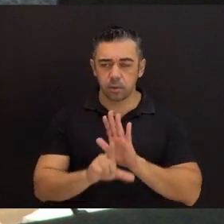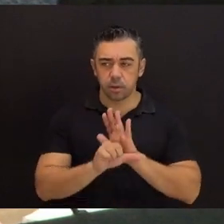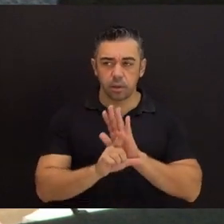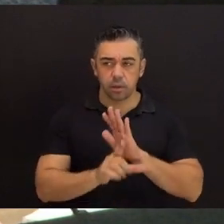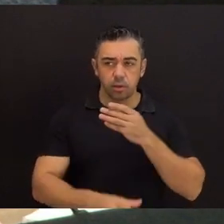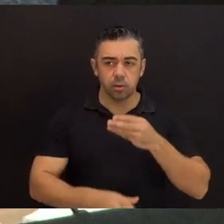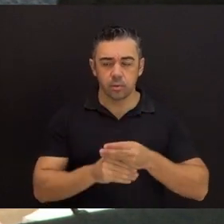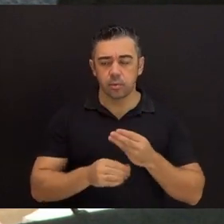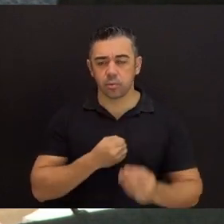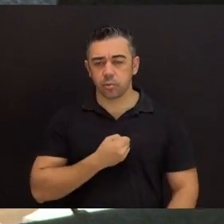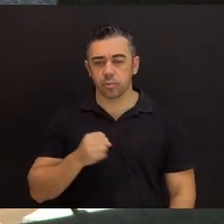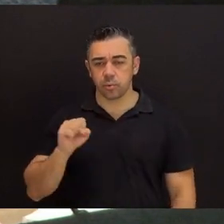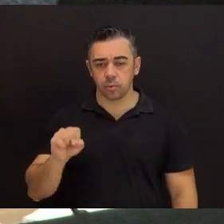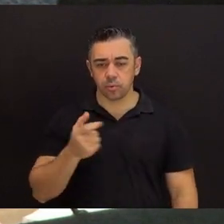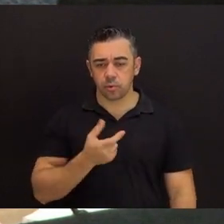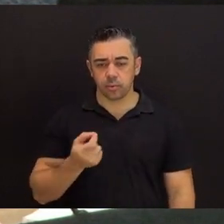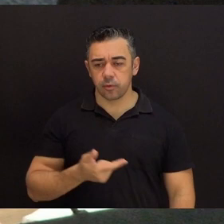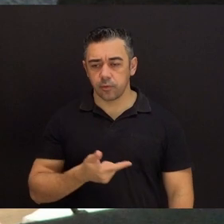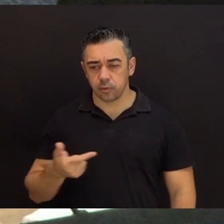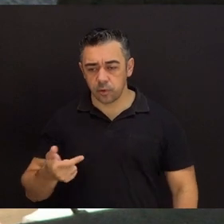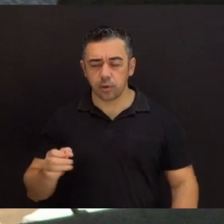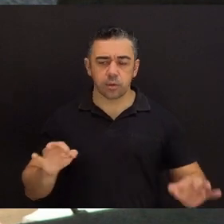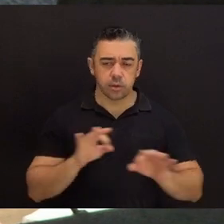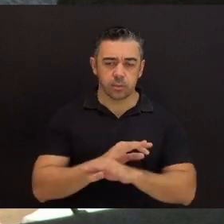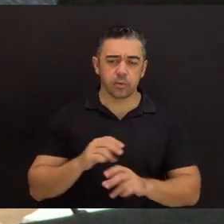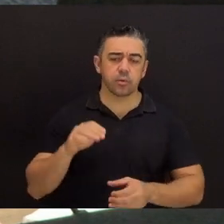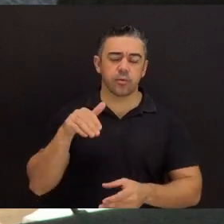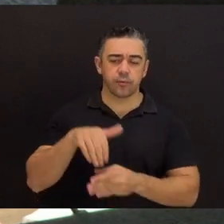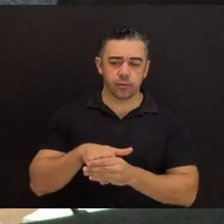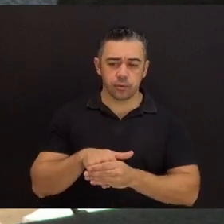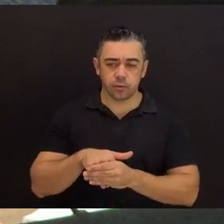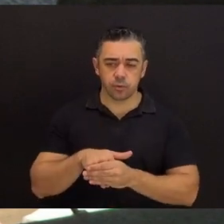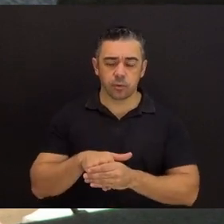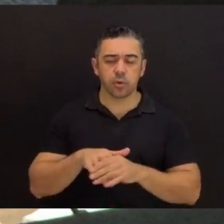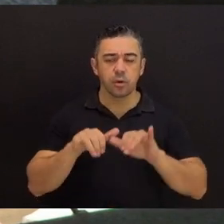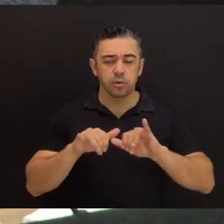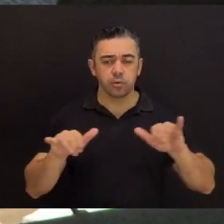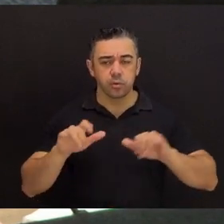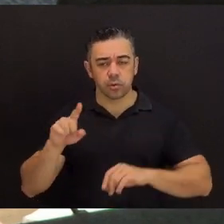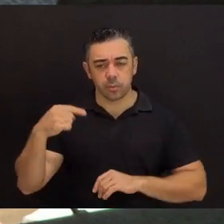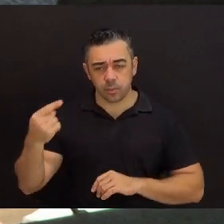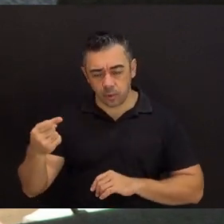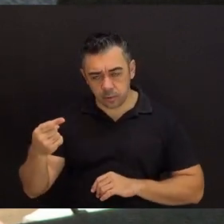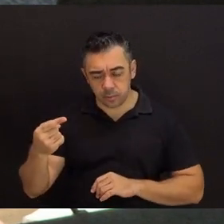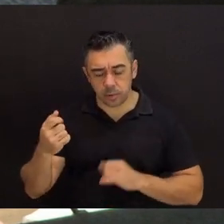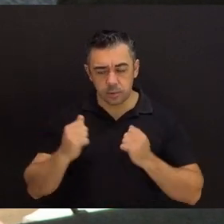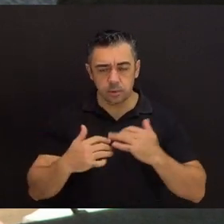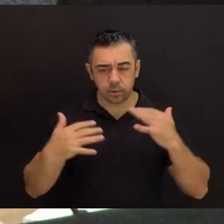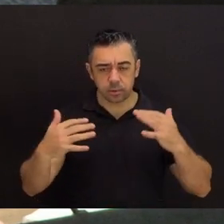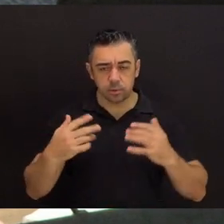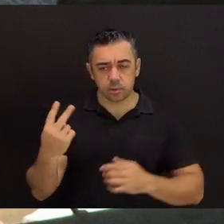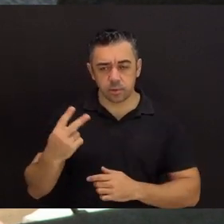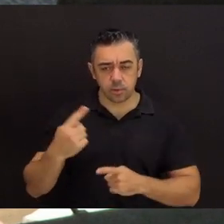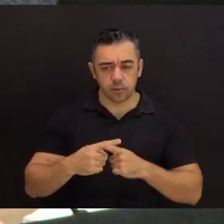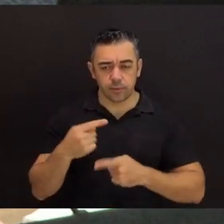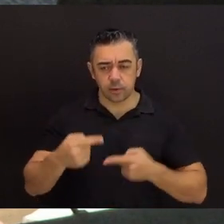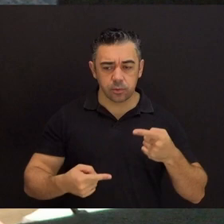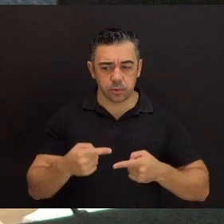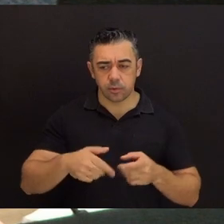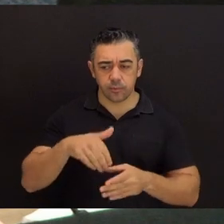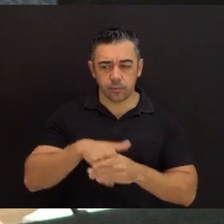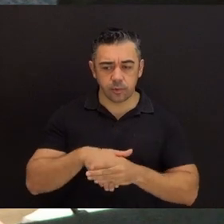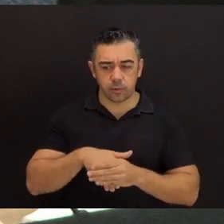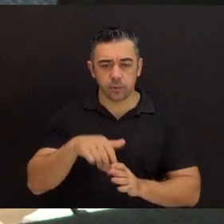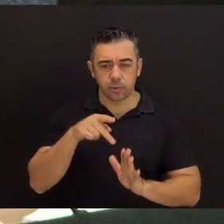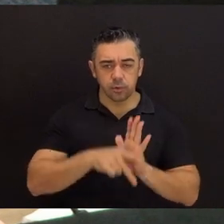8 2022 encerrar as rotações do presidente anunciou a hora do dia da próxima sessão que constará o segundo turno de discussão e